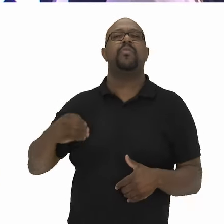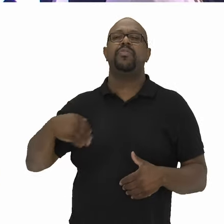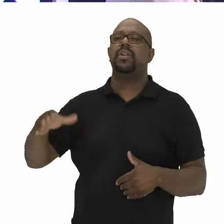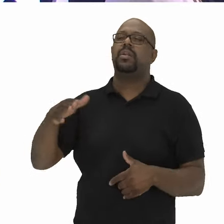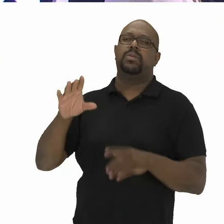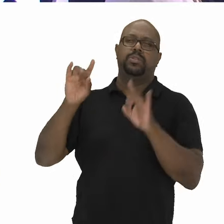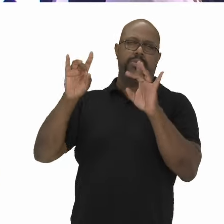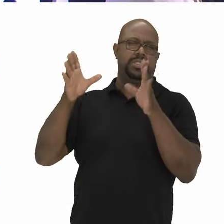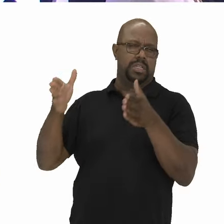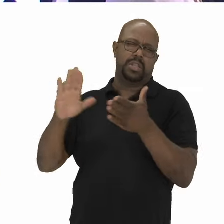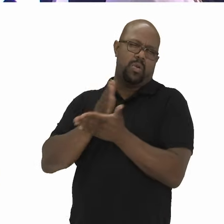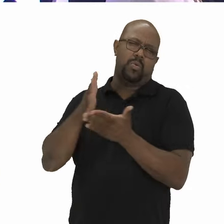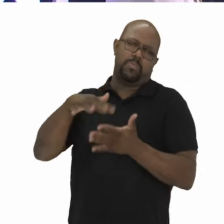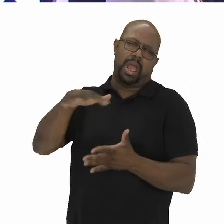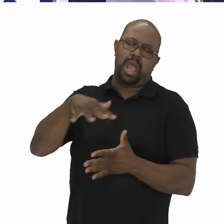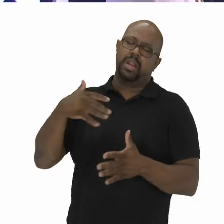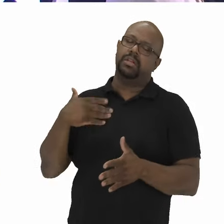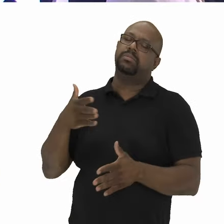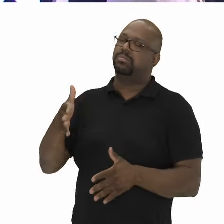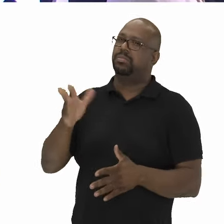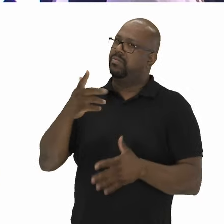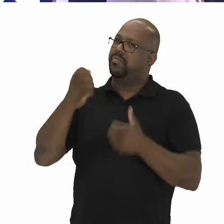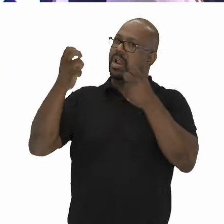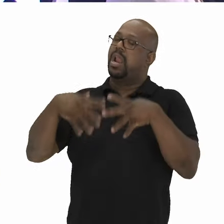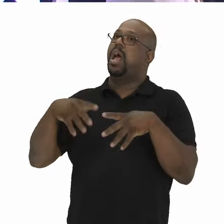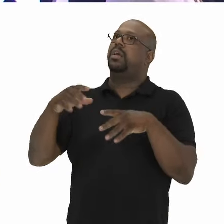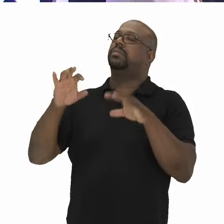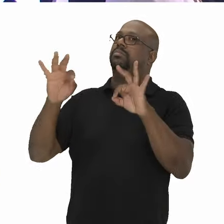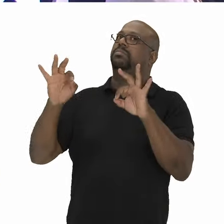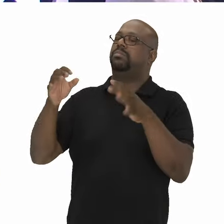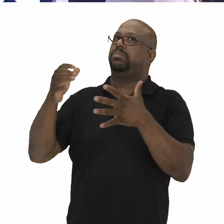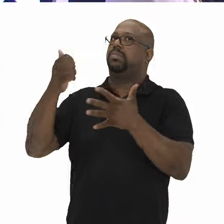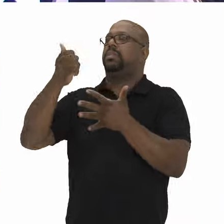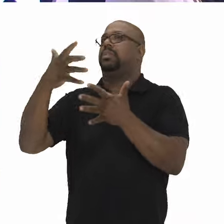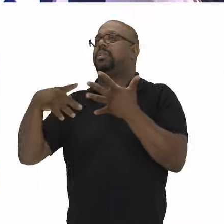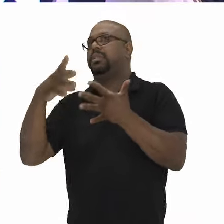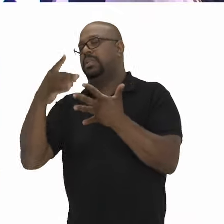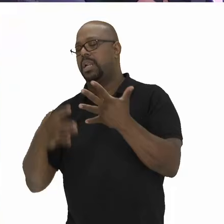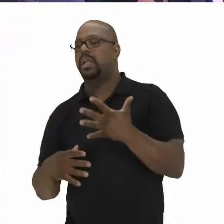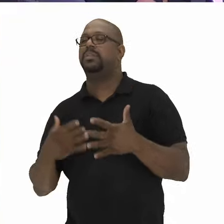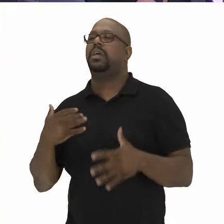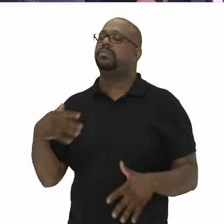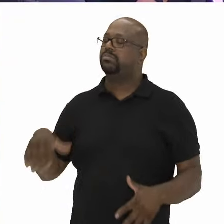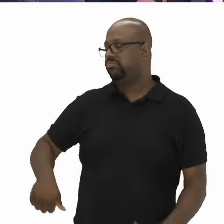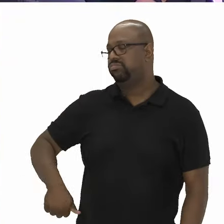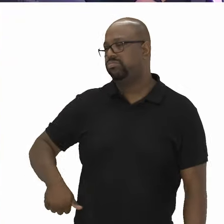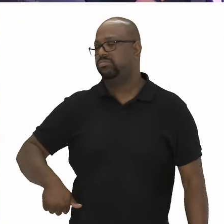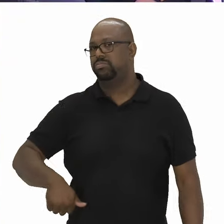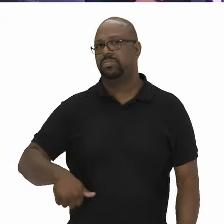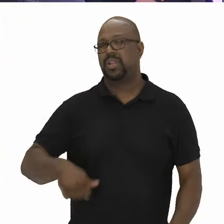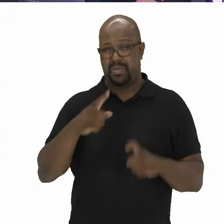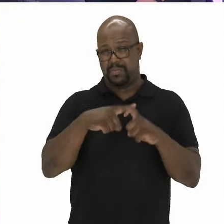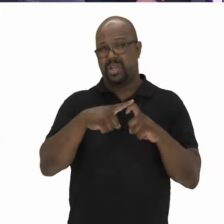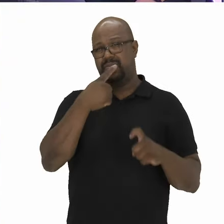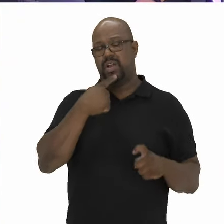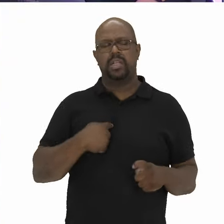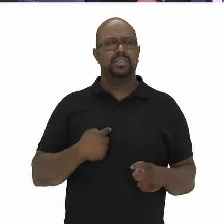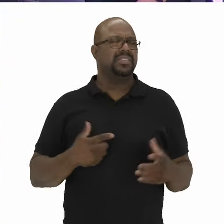de levar meu filho em especialistas de alguma área sem entrar muito aqui em detalhes assim de